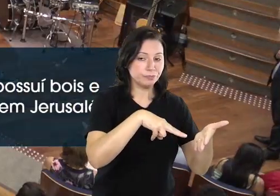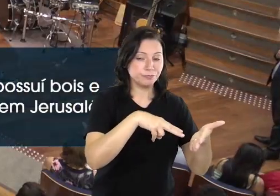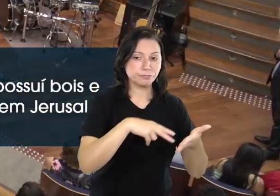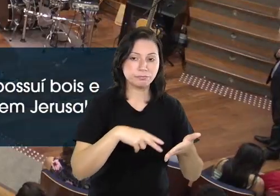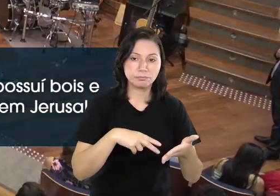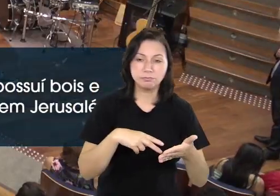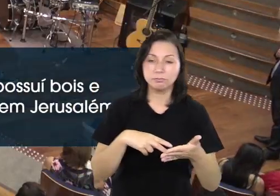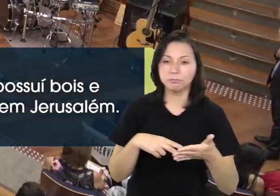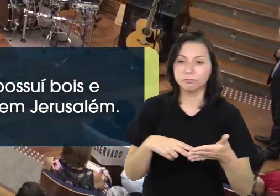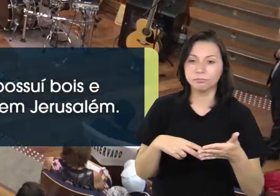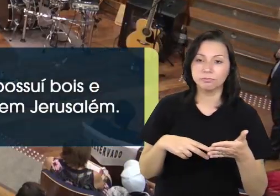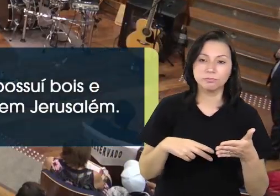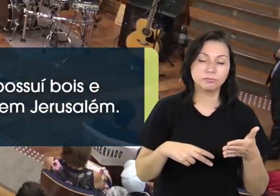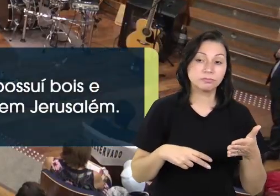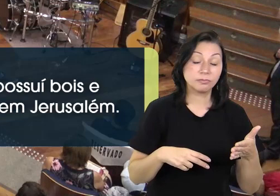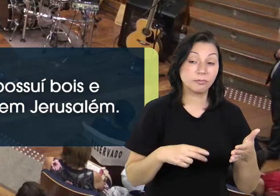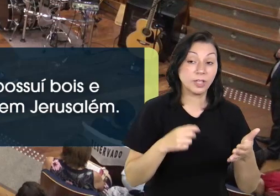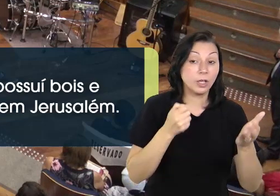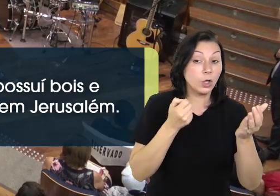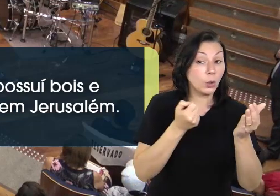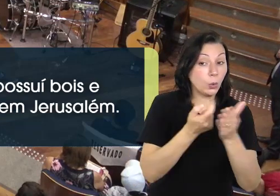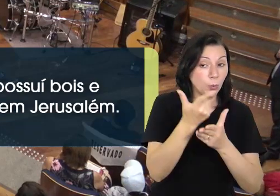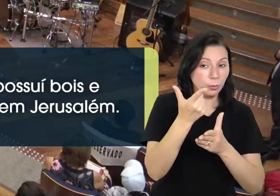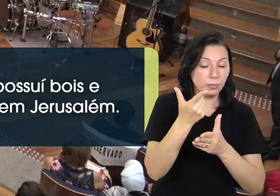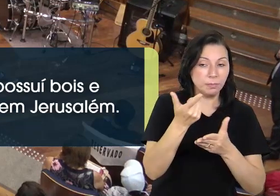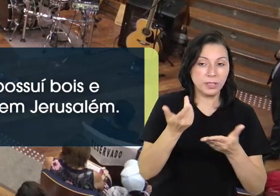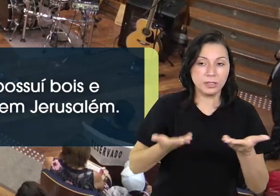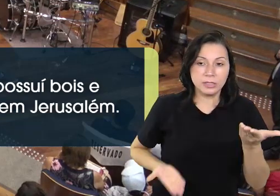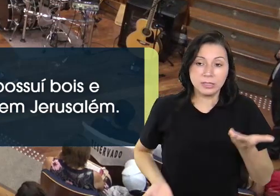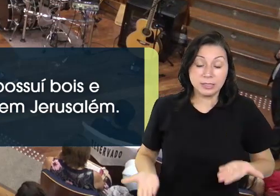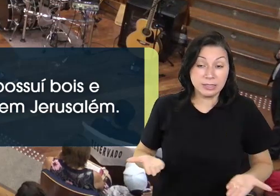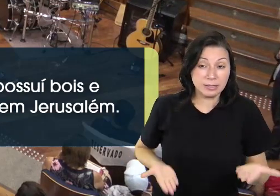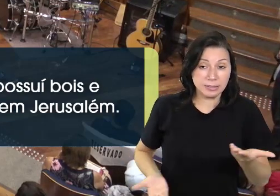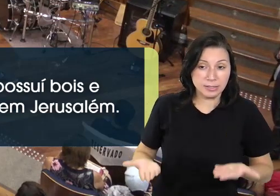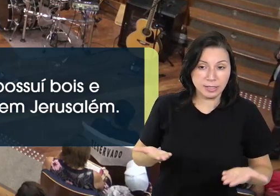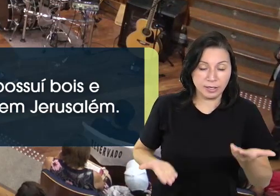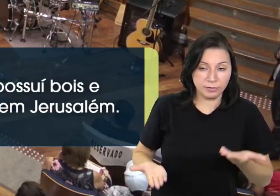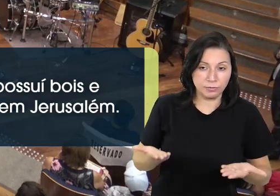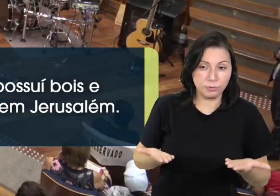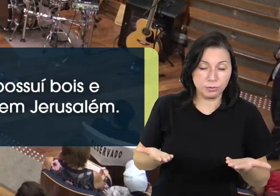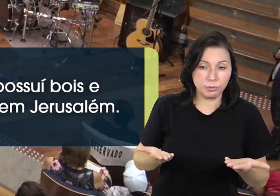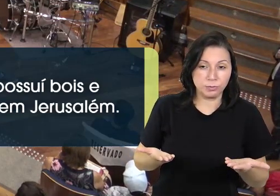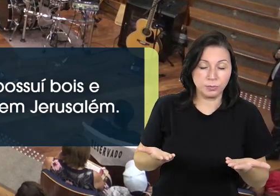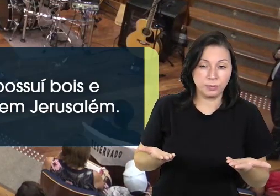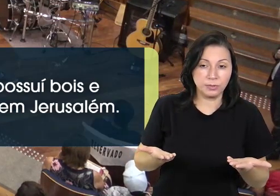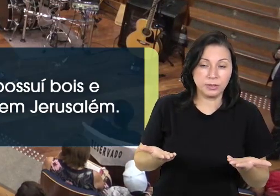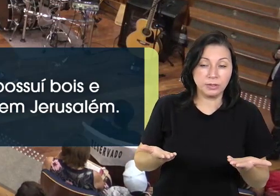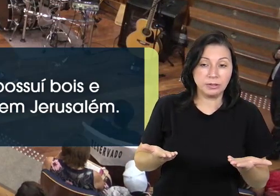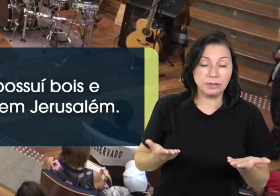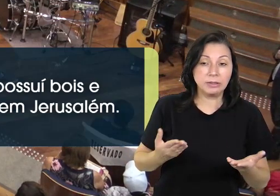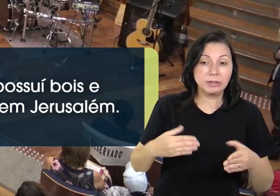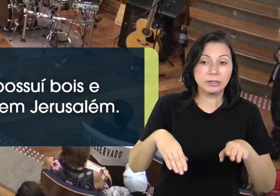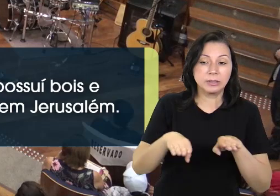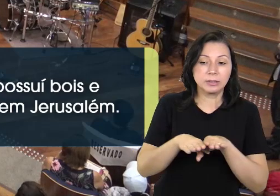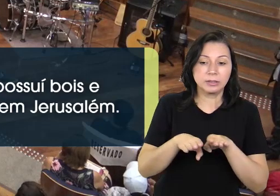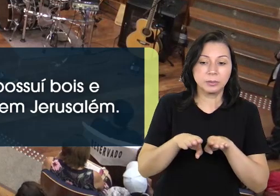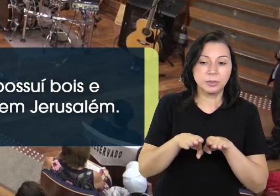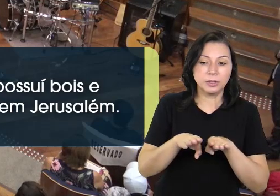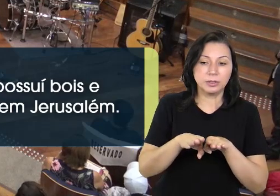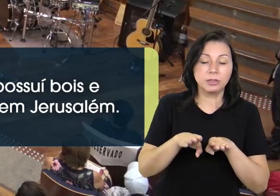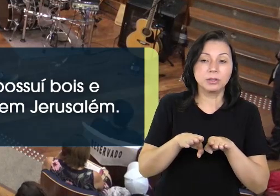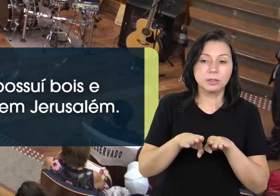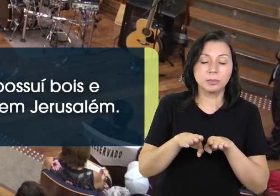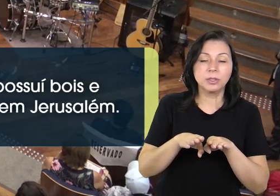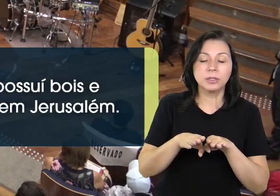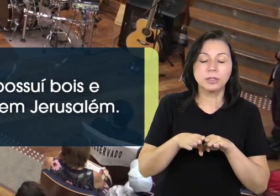comprei servos e servos e tive servos em casa também possui bons e